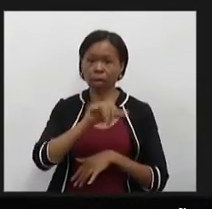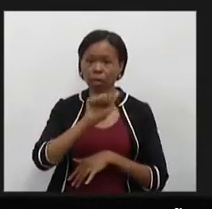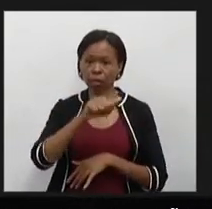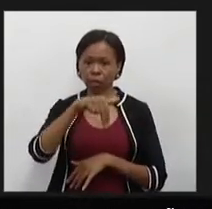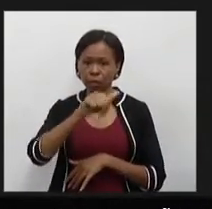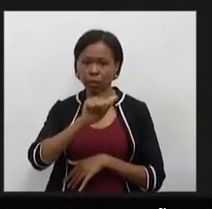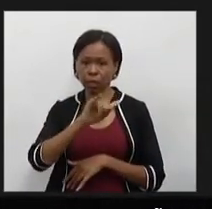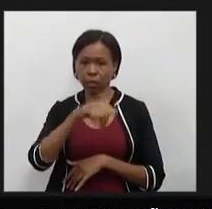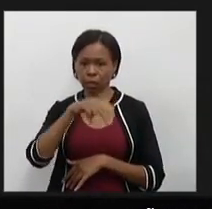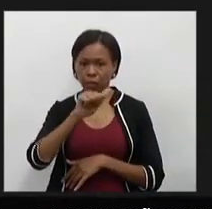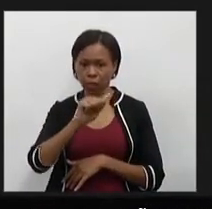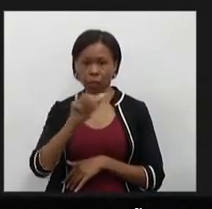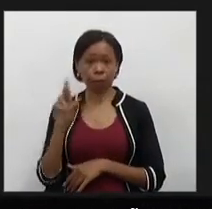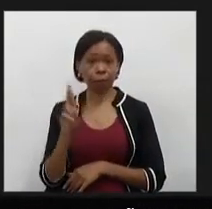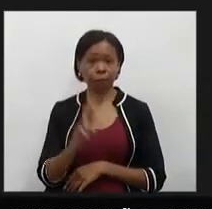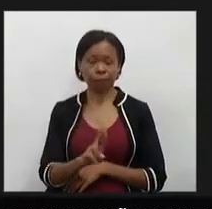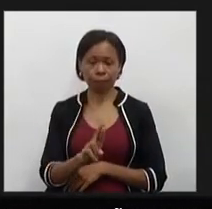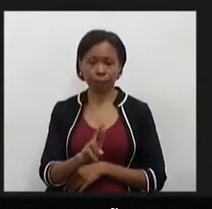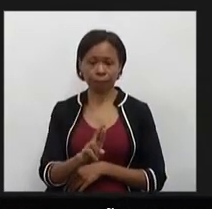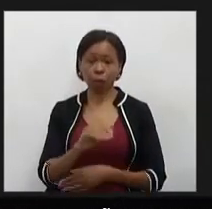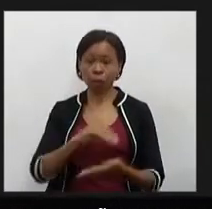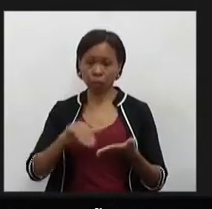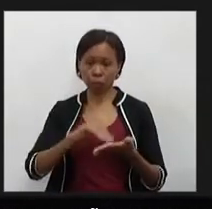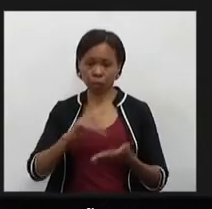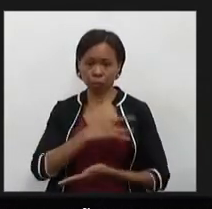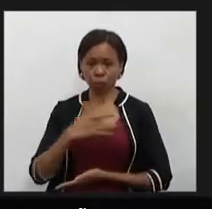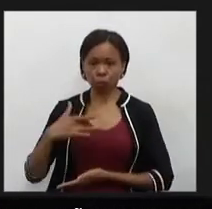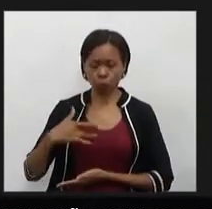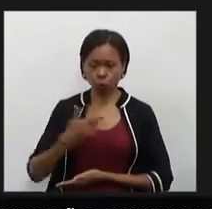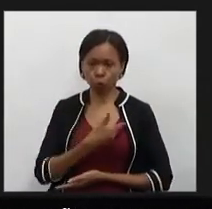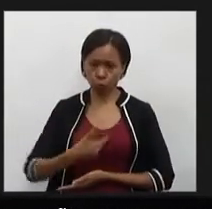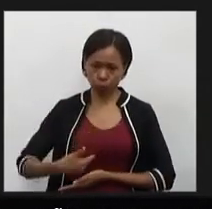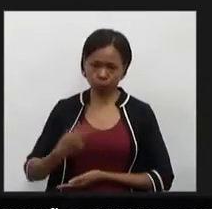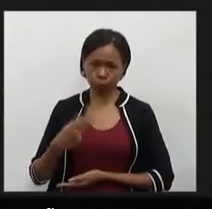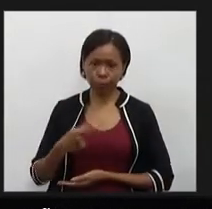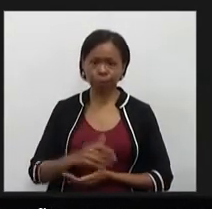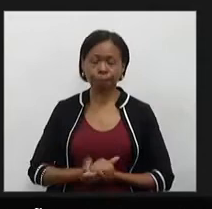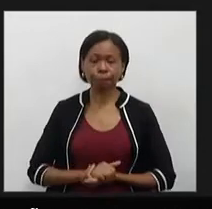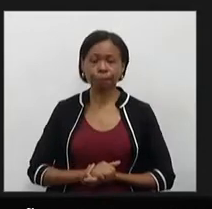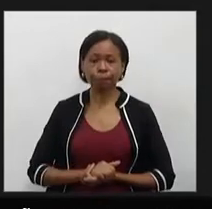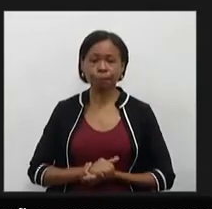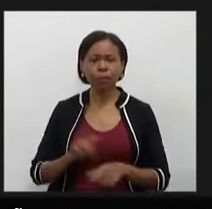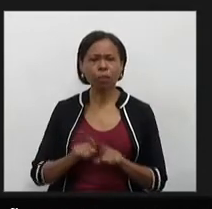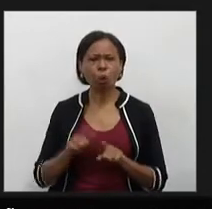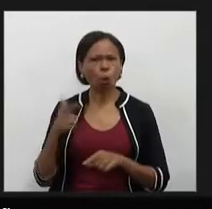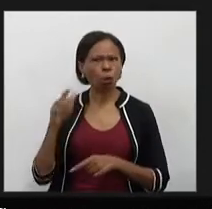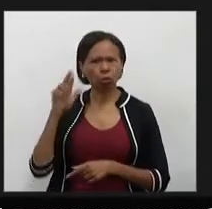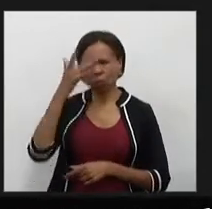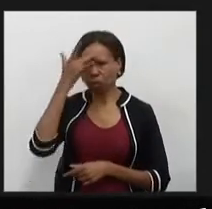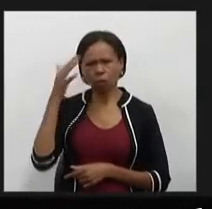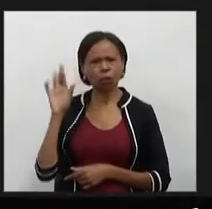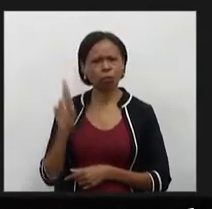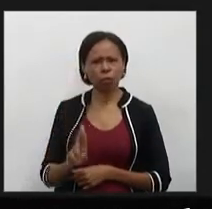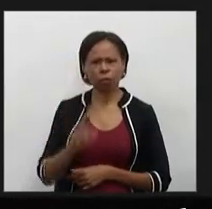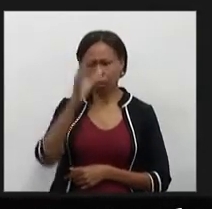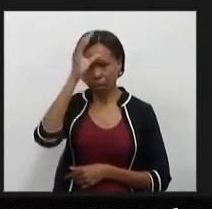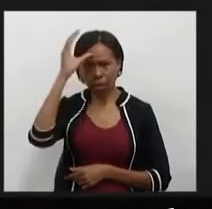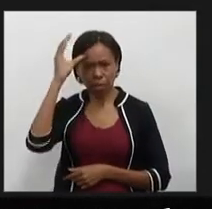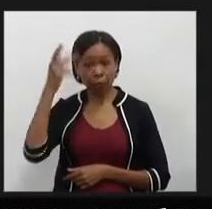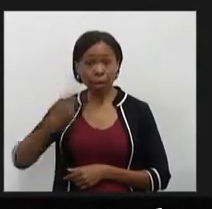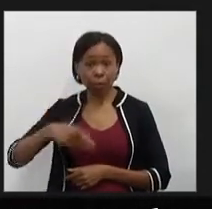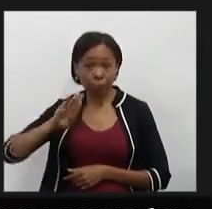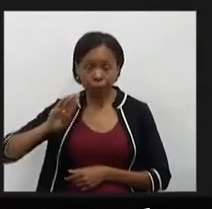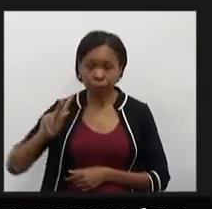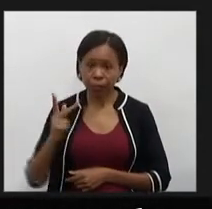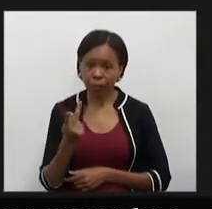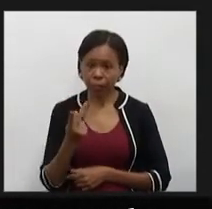do nosso governo, e outros representantes aí da Câmara Municipal de Belo Horizonte e ligado ao